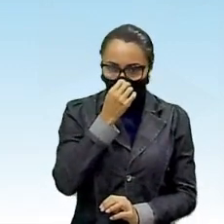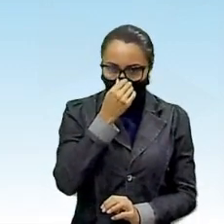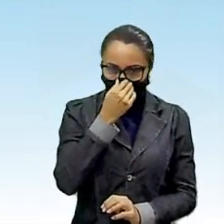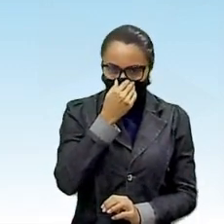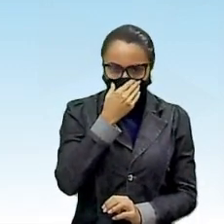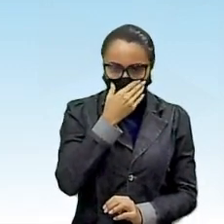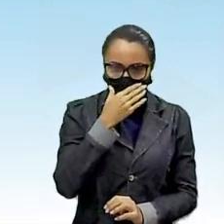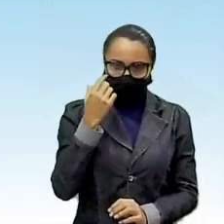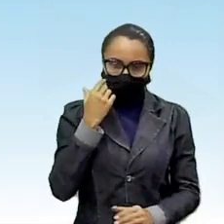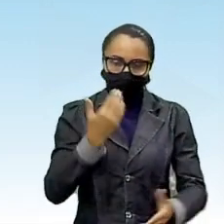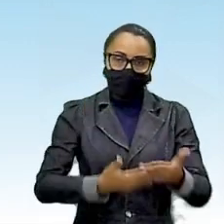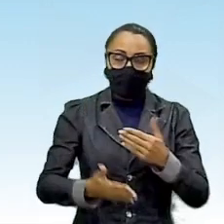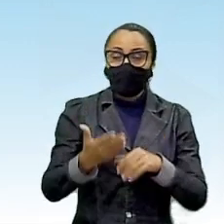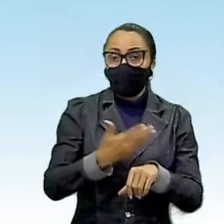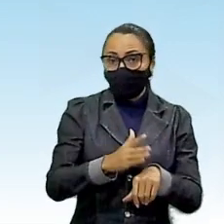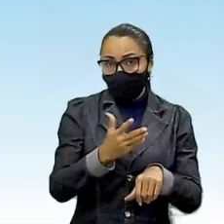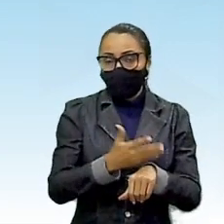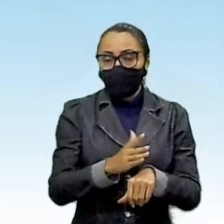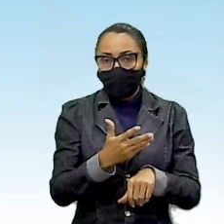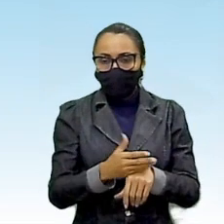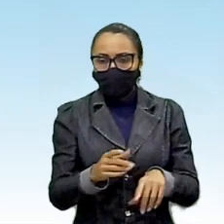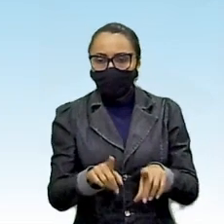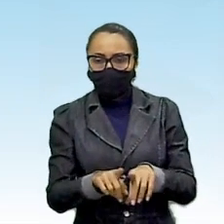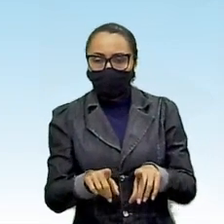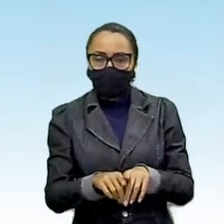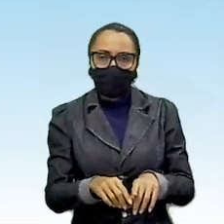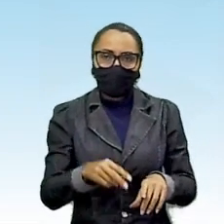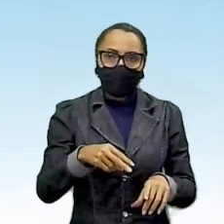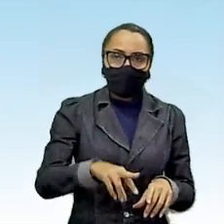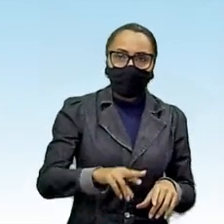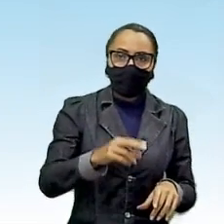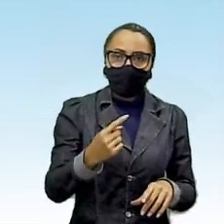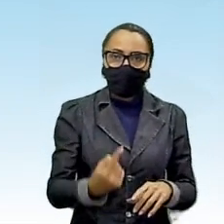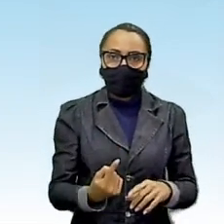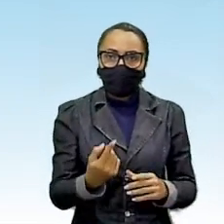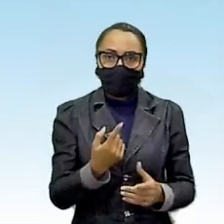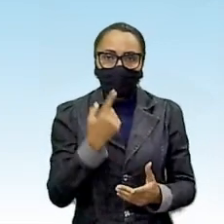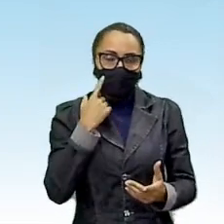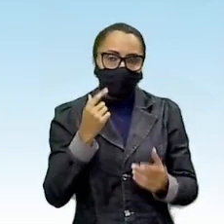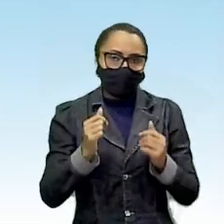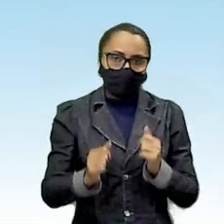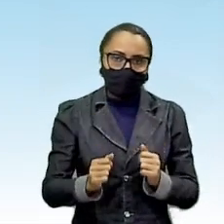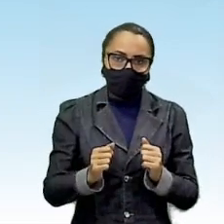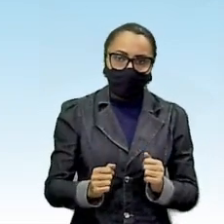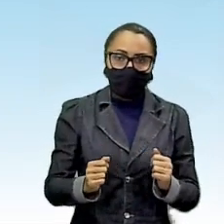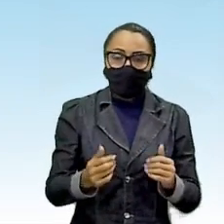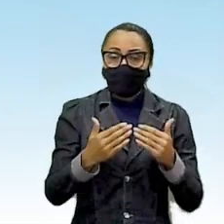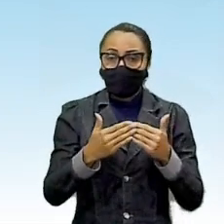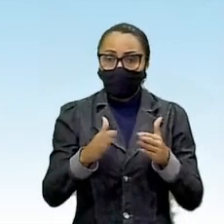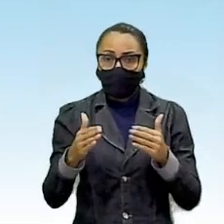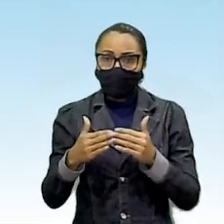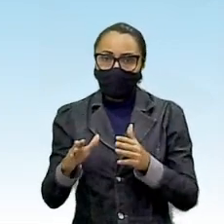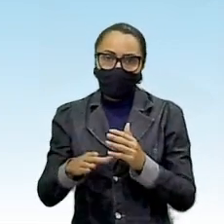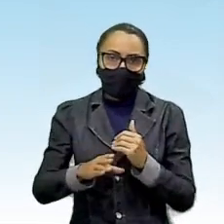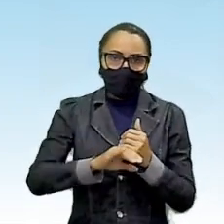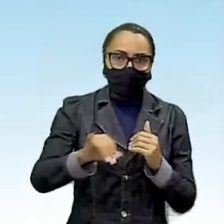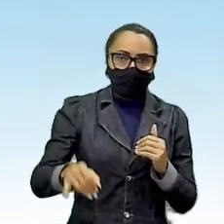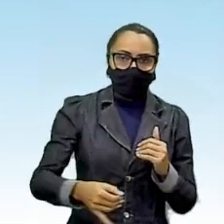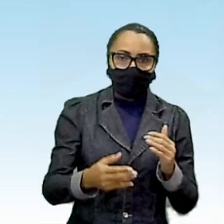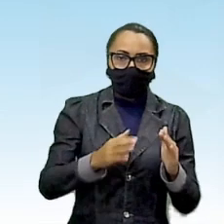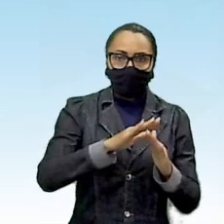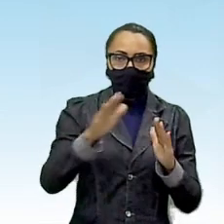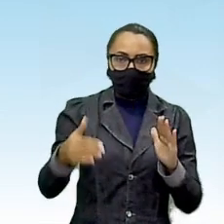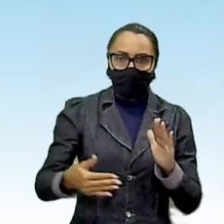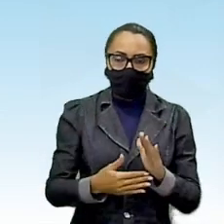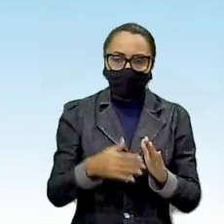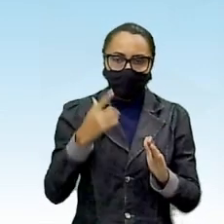em relação aos treinamentos da NR1 que fala, né, é permitido o aproveitamento total ou parcial